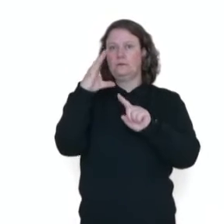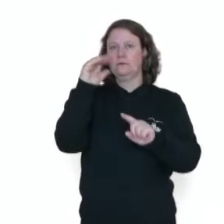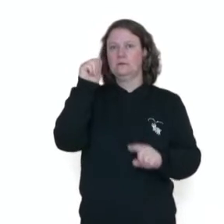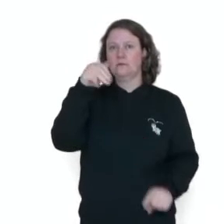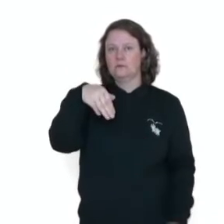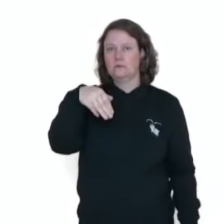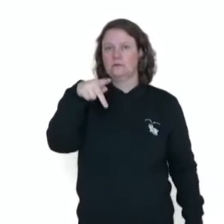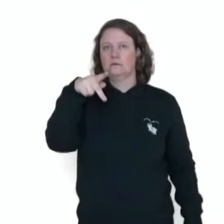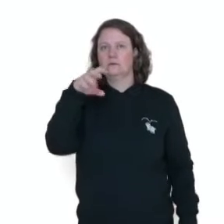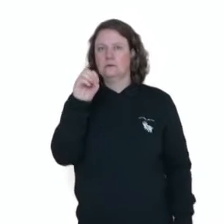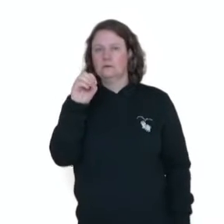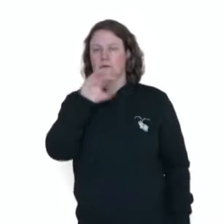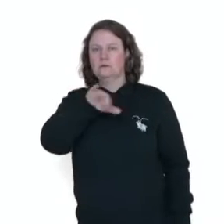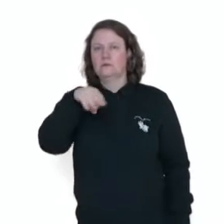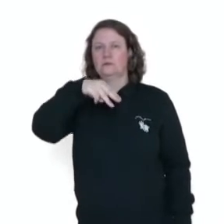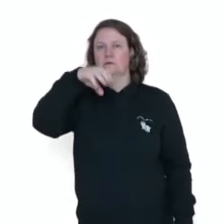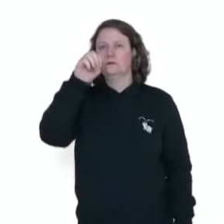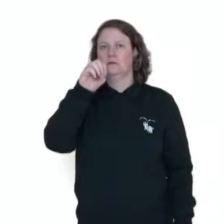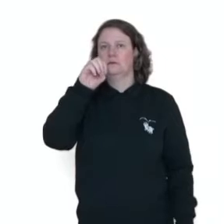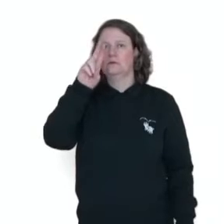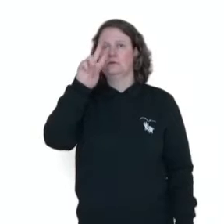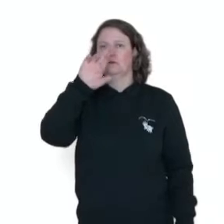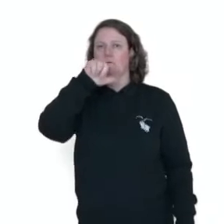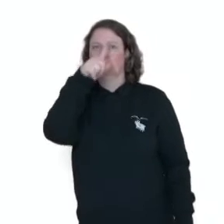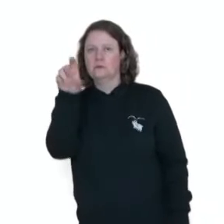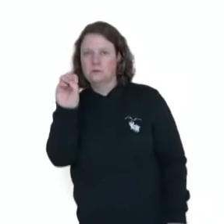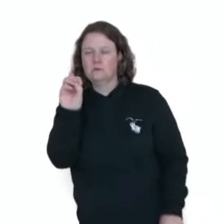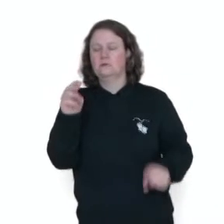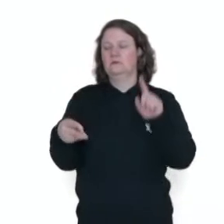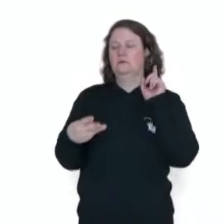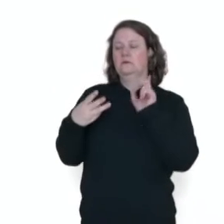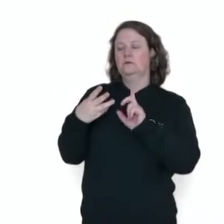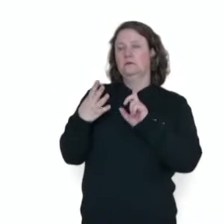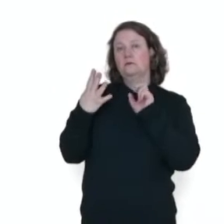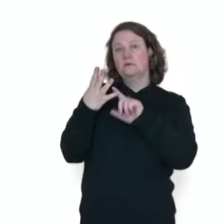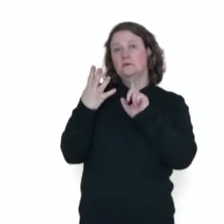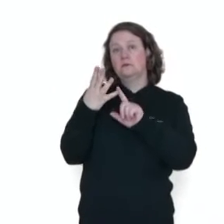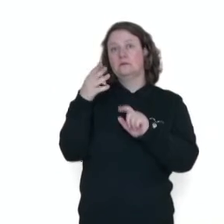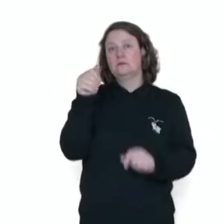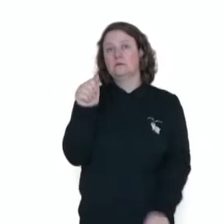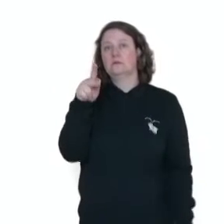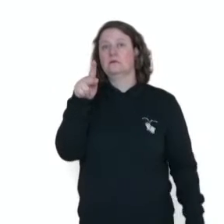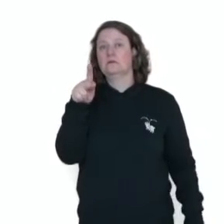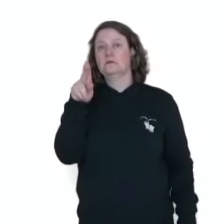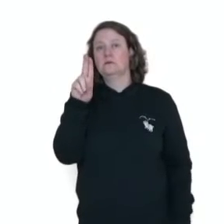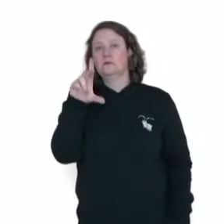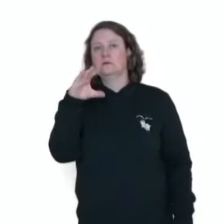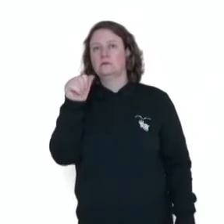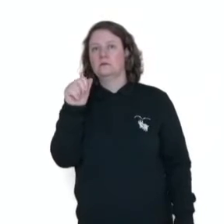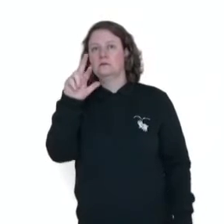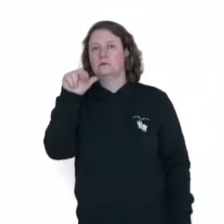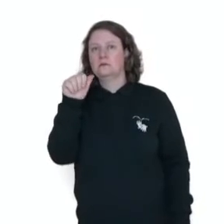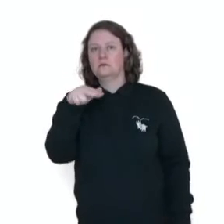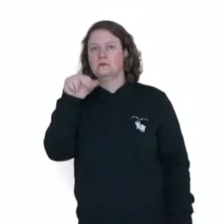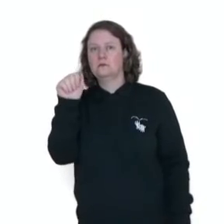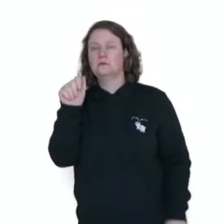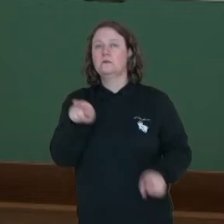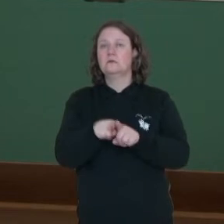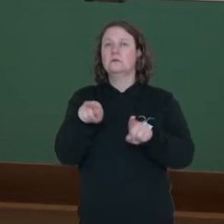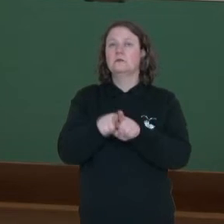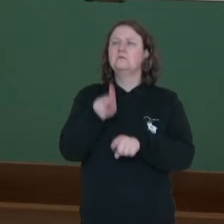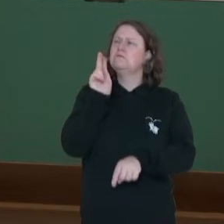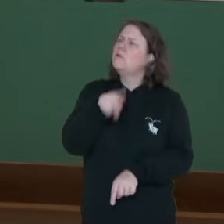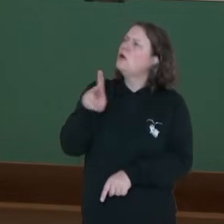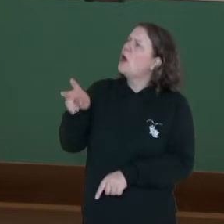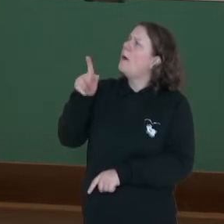nessas regiões, ali a região de Apucarana, aonde nós vamos encontrar essas condições. Professor Paulo, mas eu